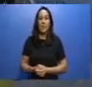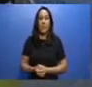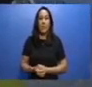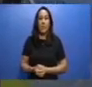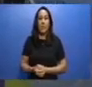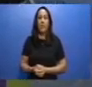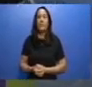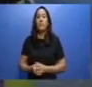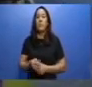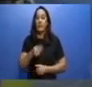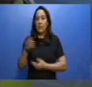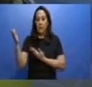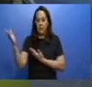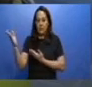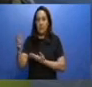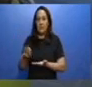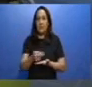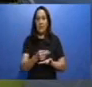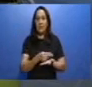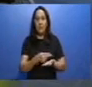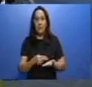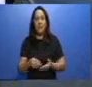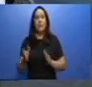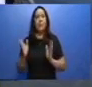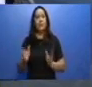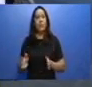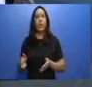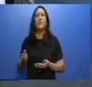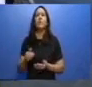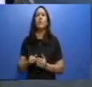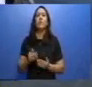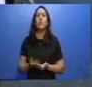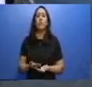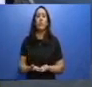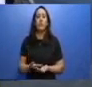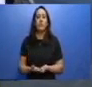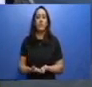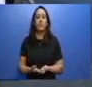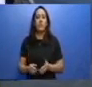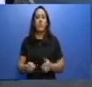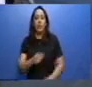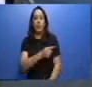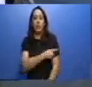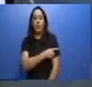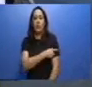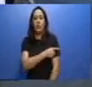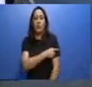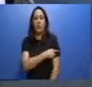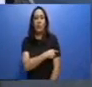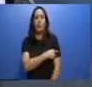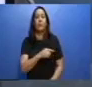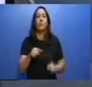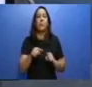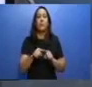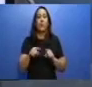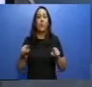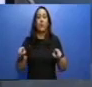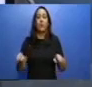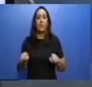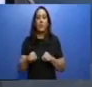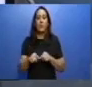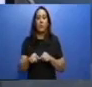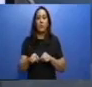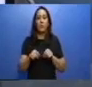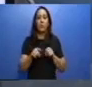figuras geométricas que nós estudamos lá no primeiro ano, olha só. O retângulo, o